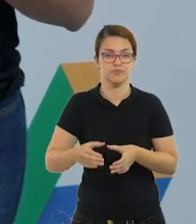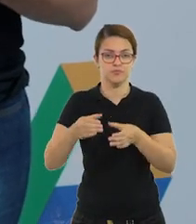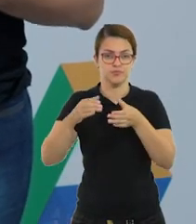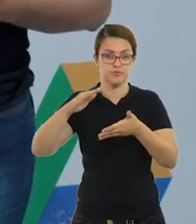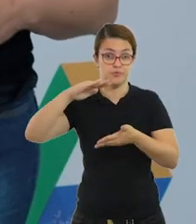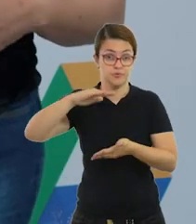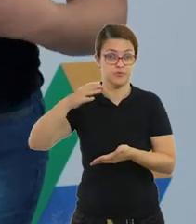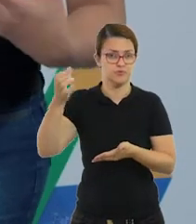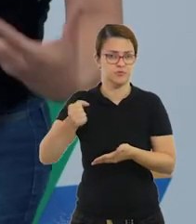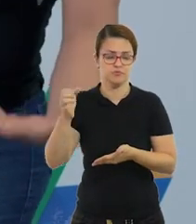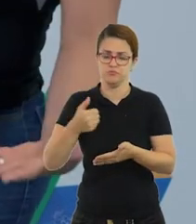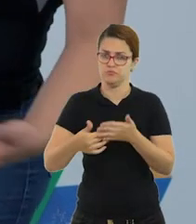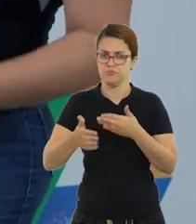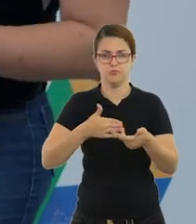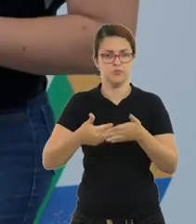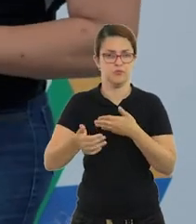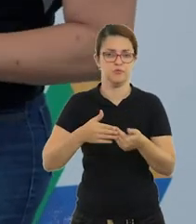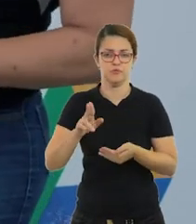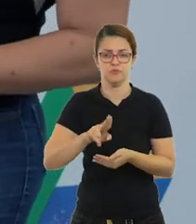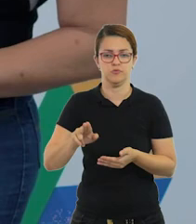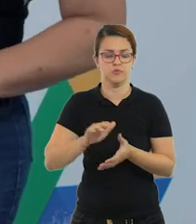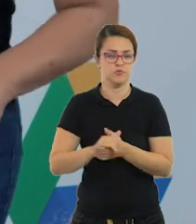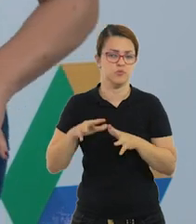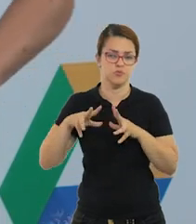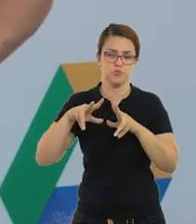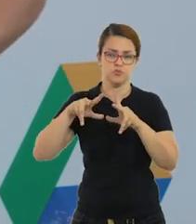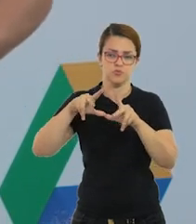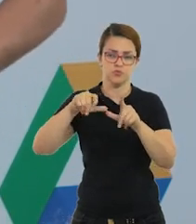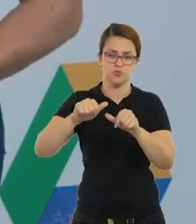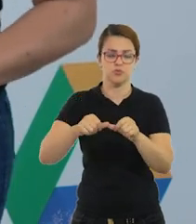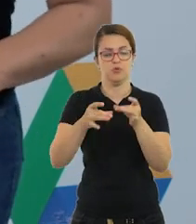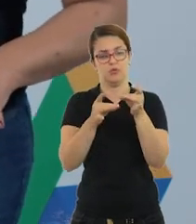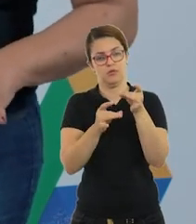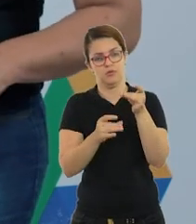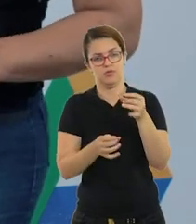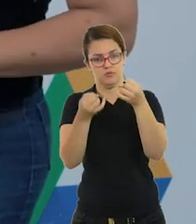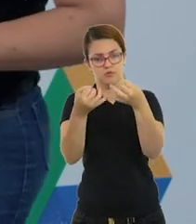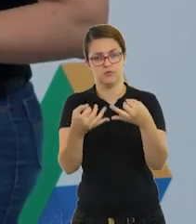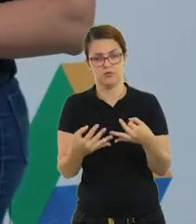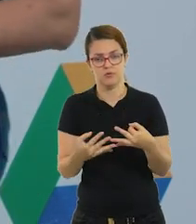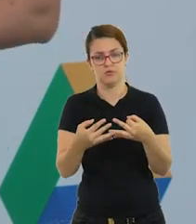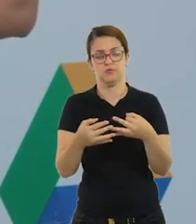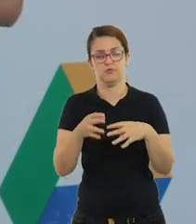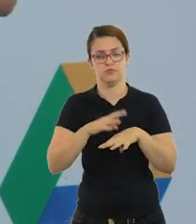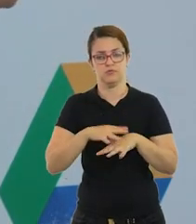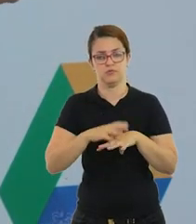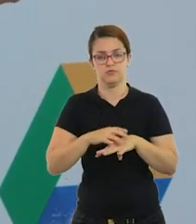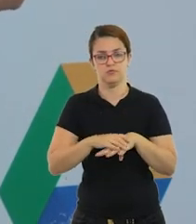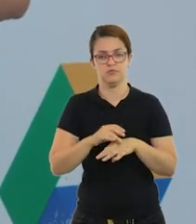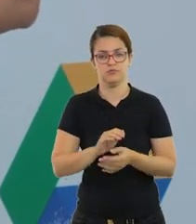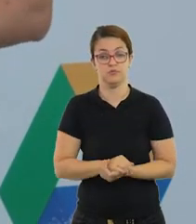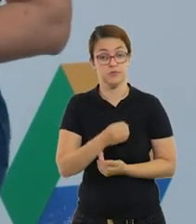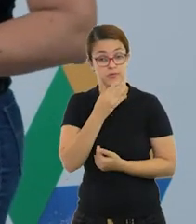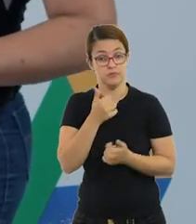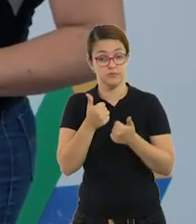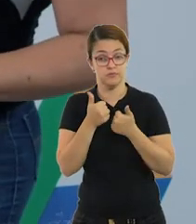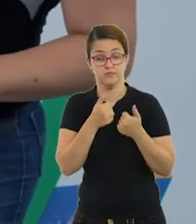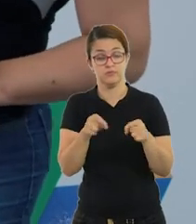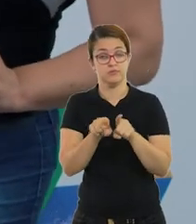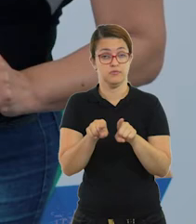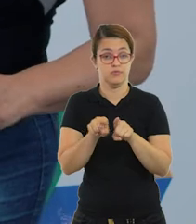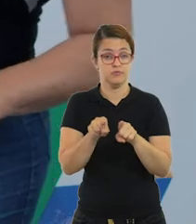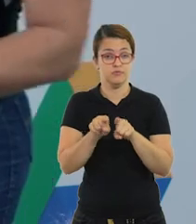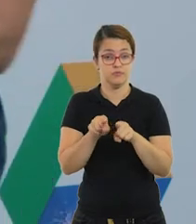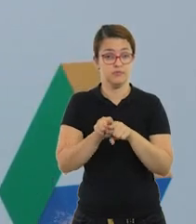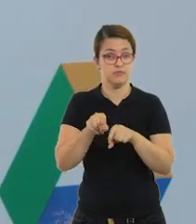de leite, a caixa de sapato, qualquer coisa que você tenha lá. E aí está tudo descrito aqui, as sugestões de matemática. Muito